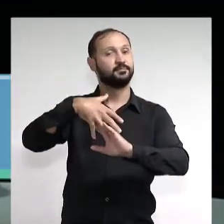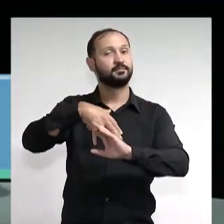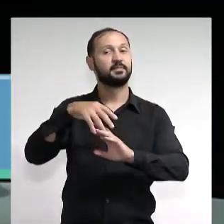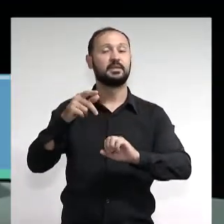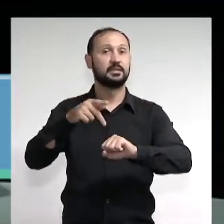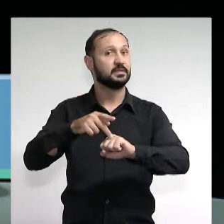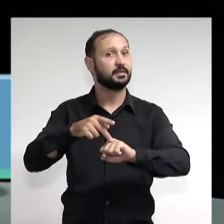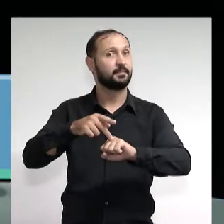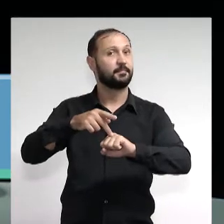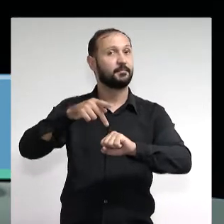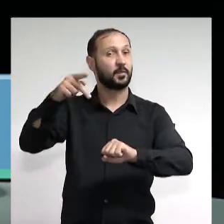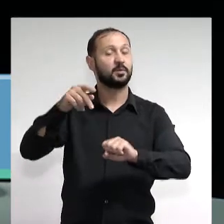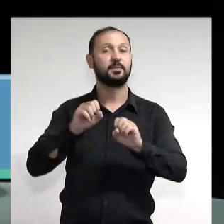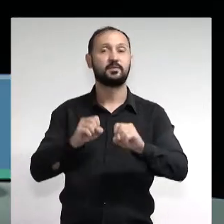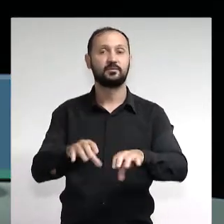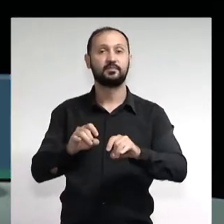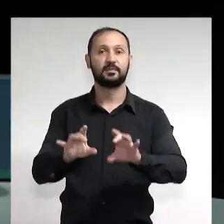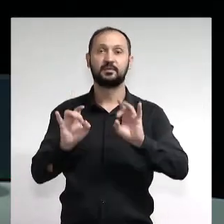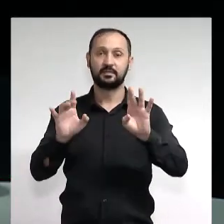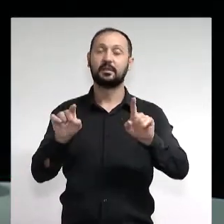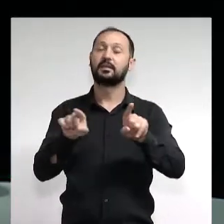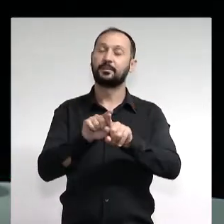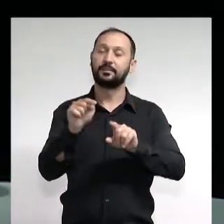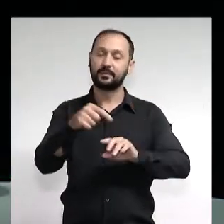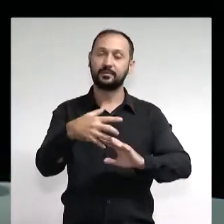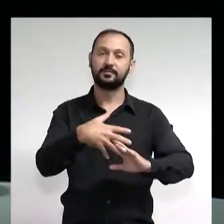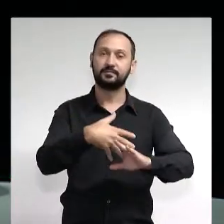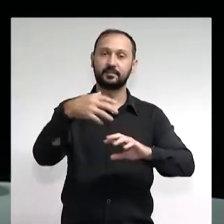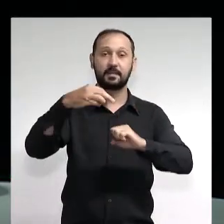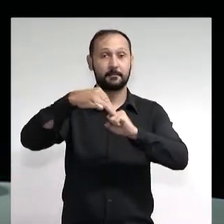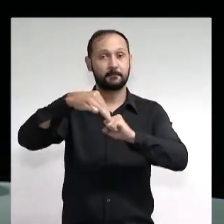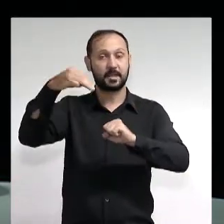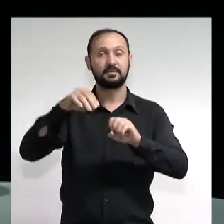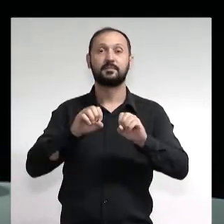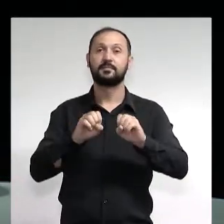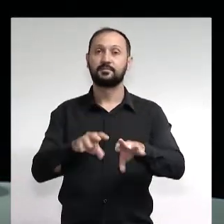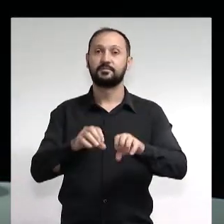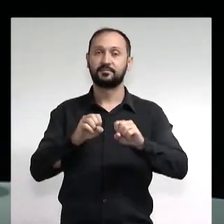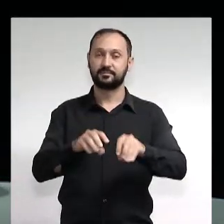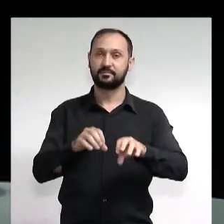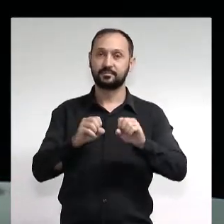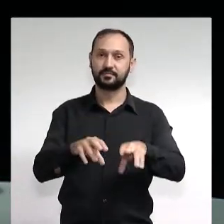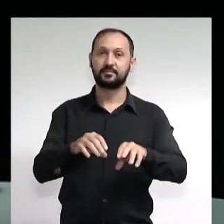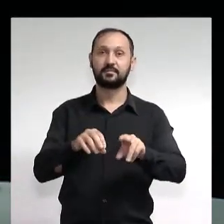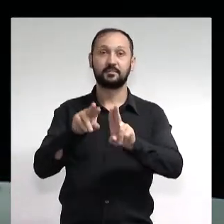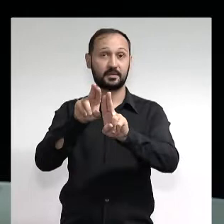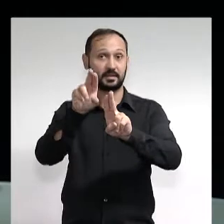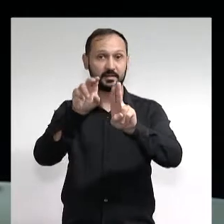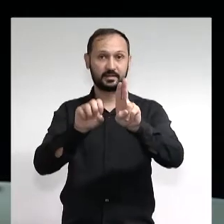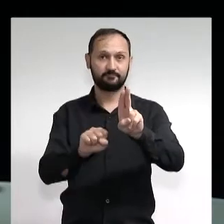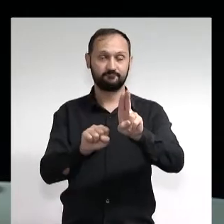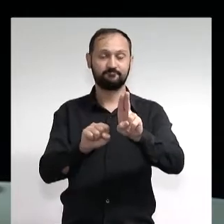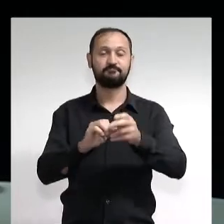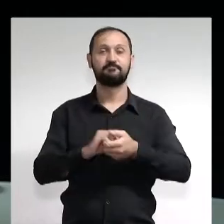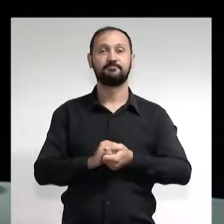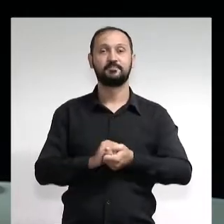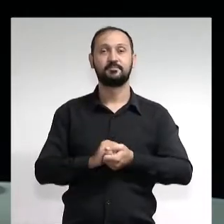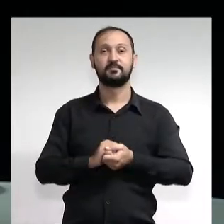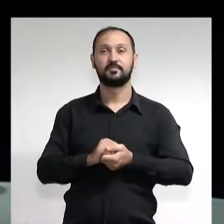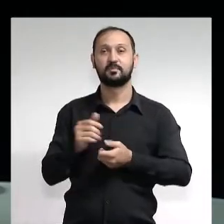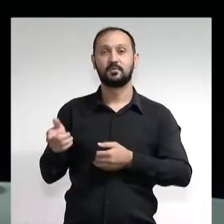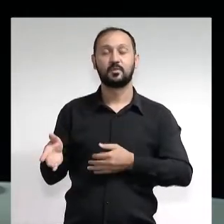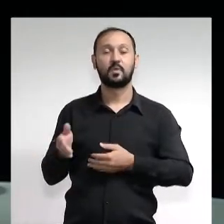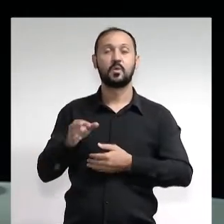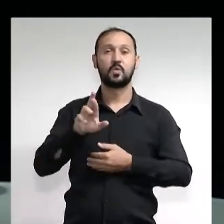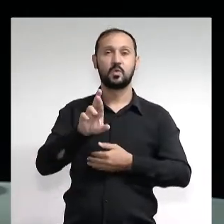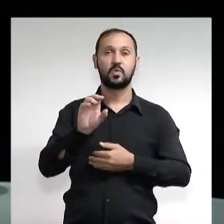do Sul, especialista em Educação Especial também pela UFMS e mestre em Educação pela Universidade Estadual de Mato Grosso